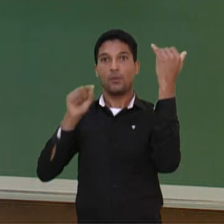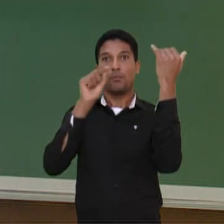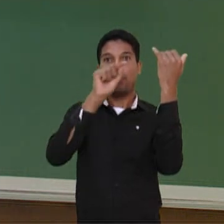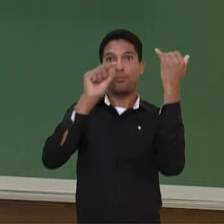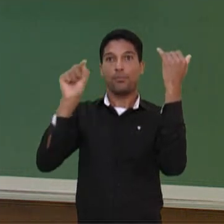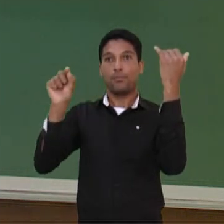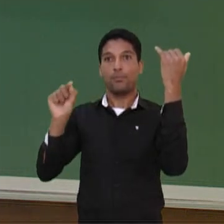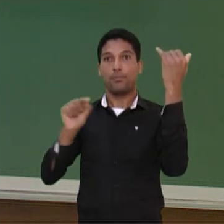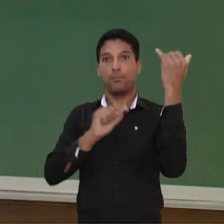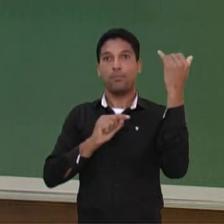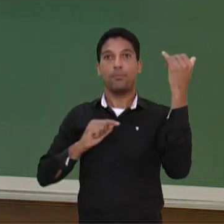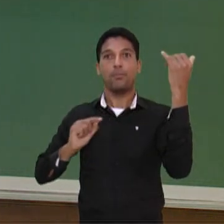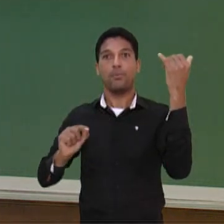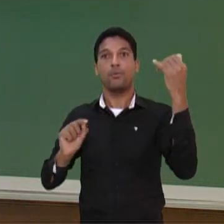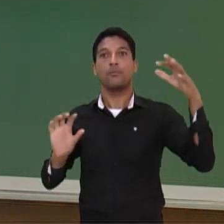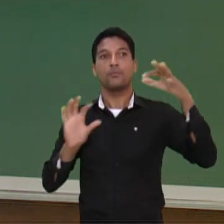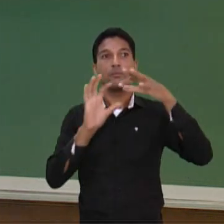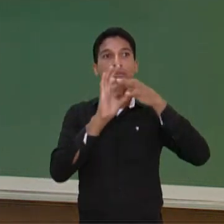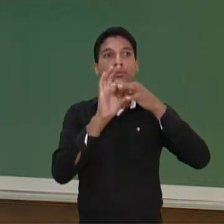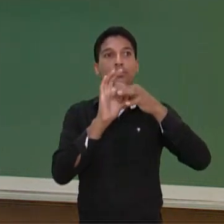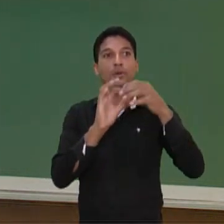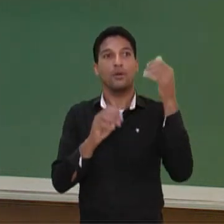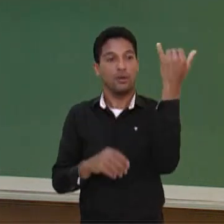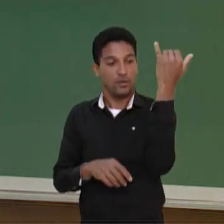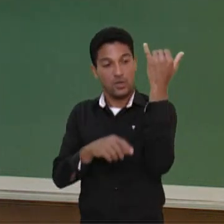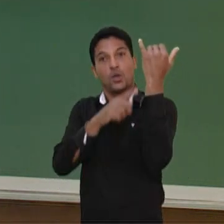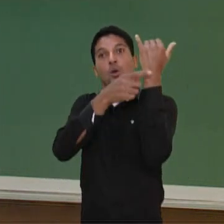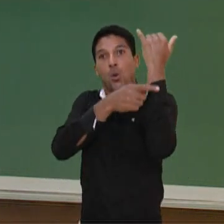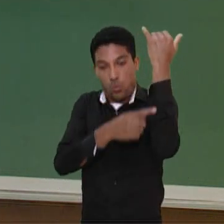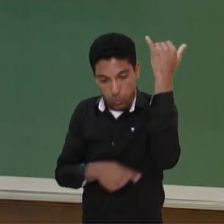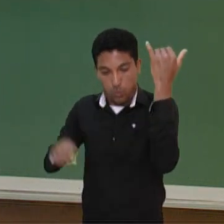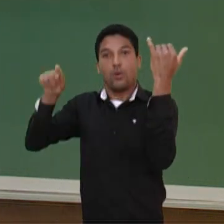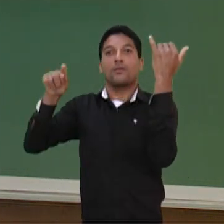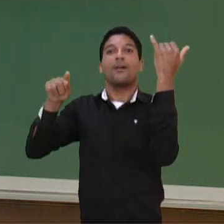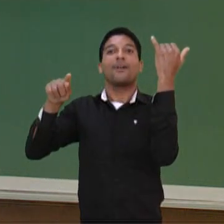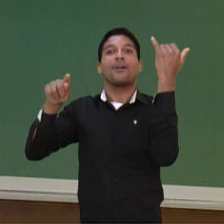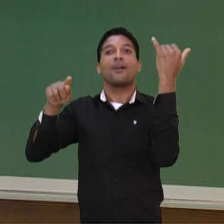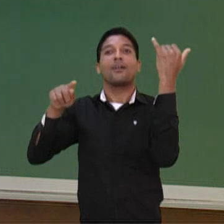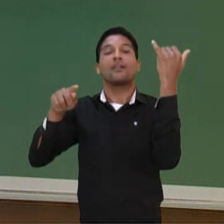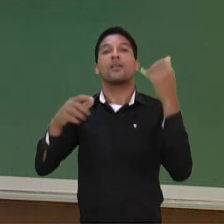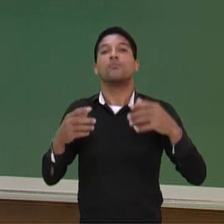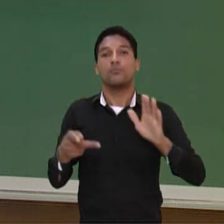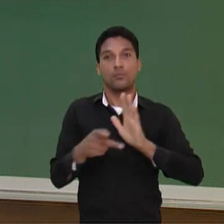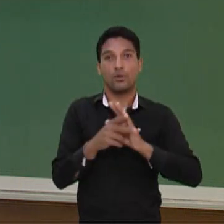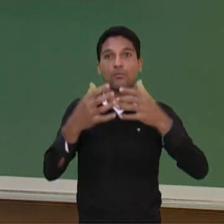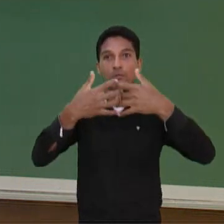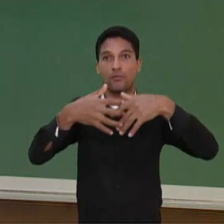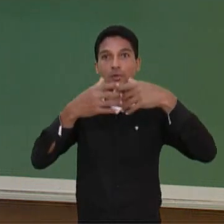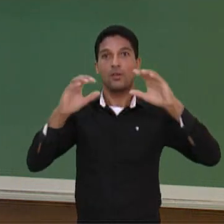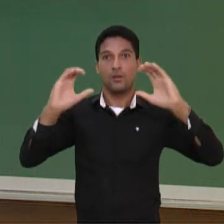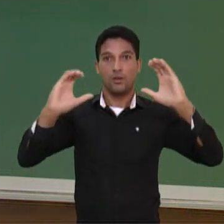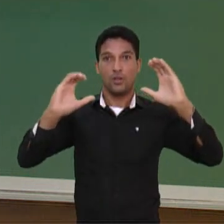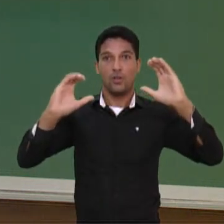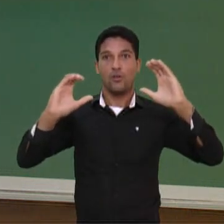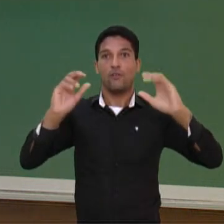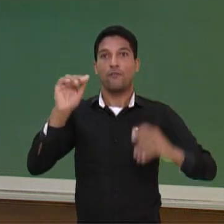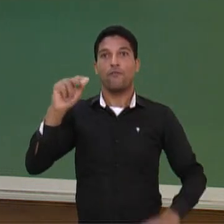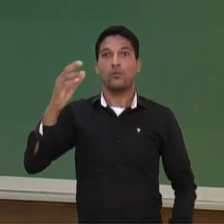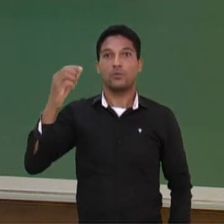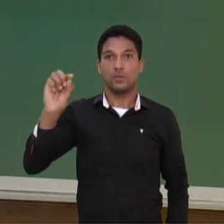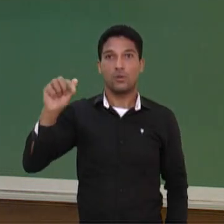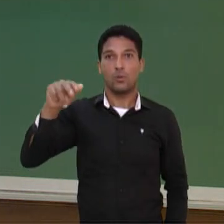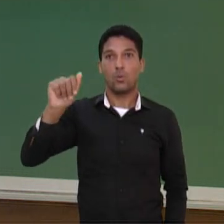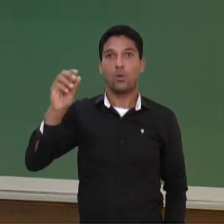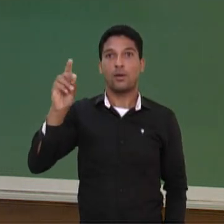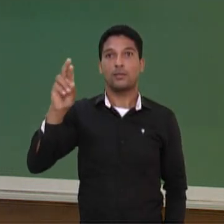aqui, o gráfico da nossa função quadrática, ok? E agora eu tenho uma pergunta para